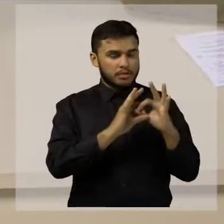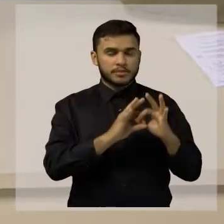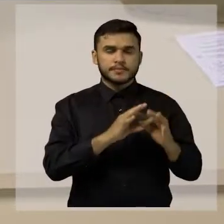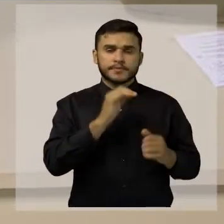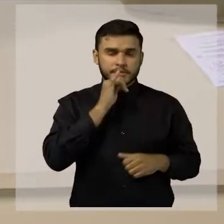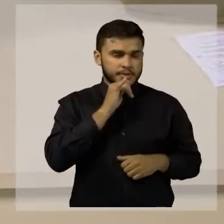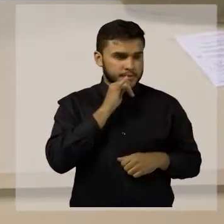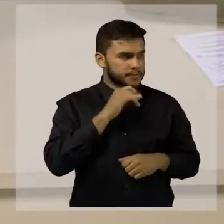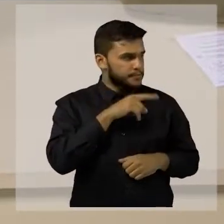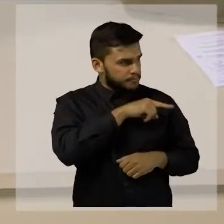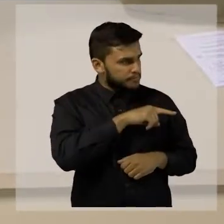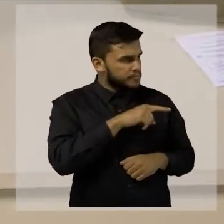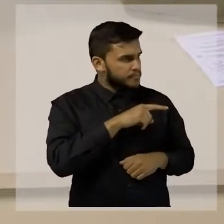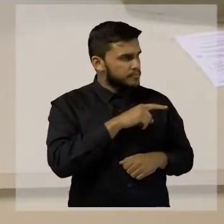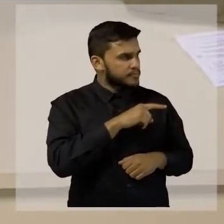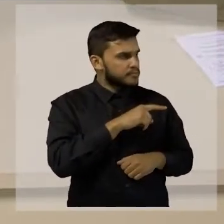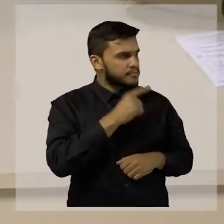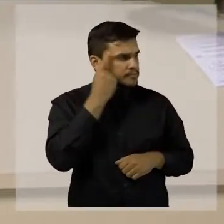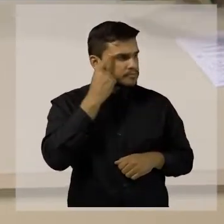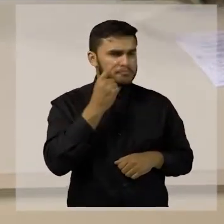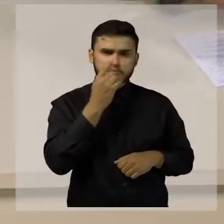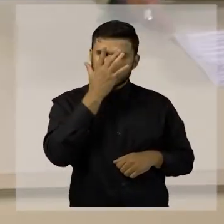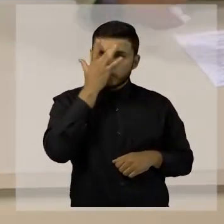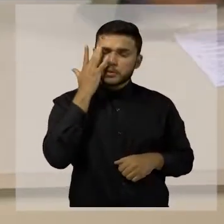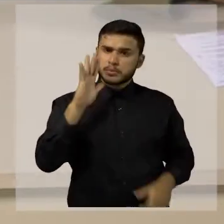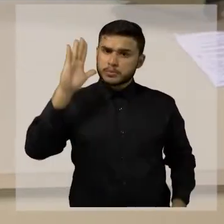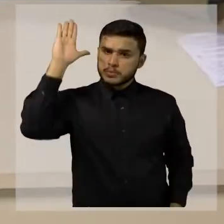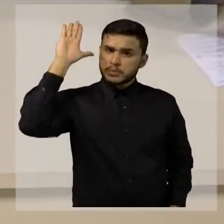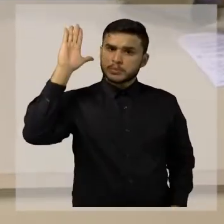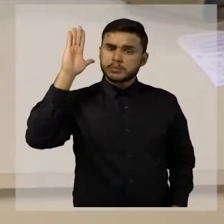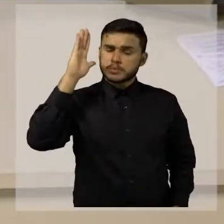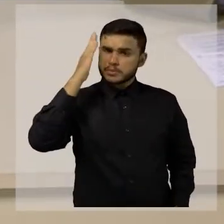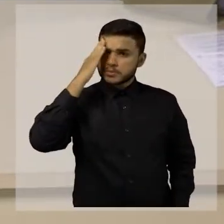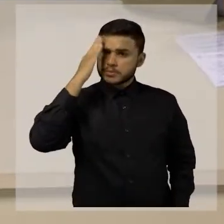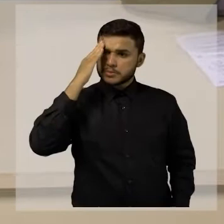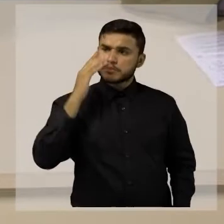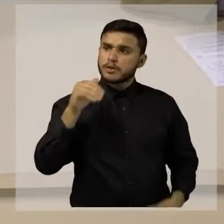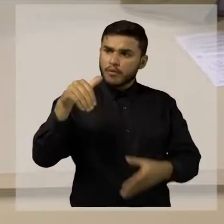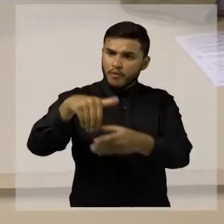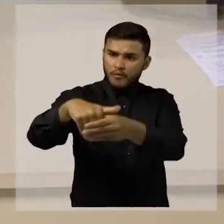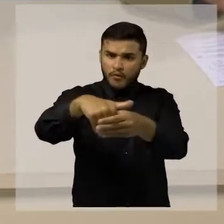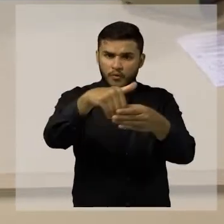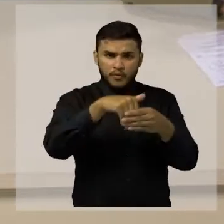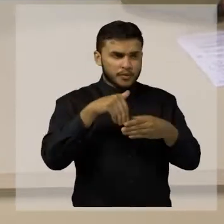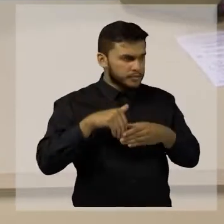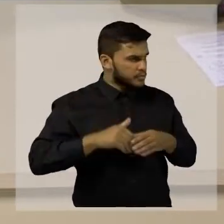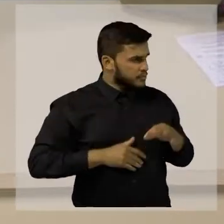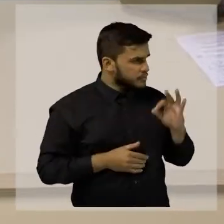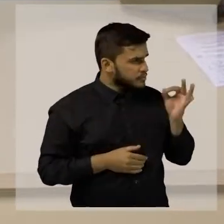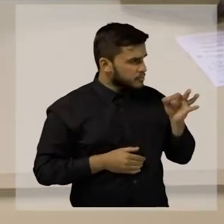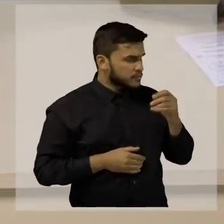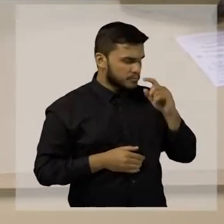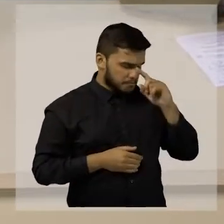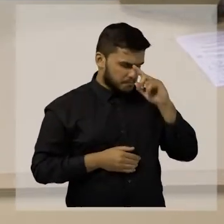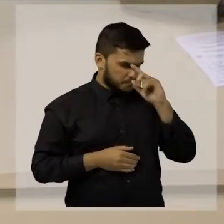fortes, né, pesados, como se diz, do ponto de vista da consecução de boa quantidade de